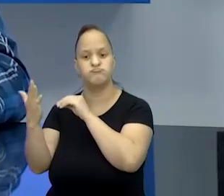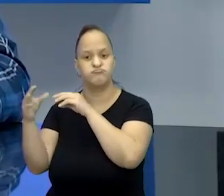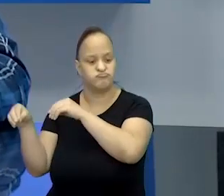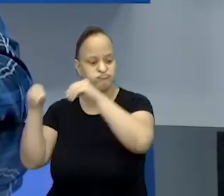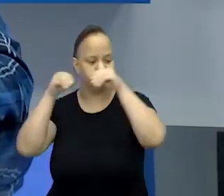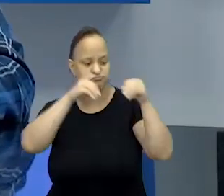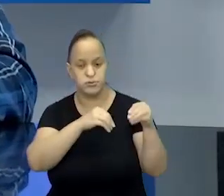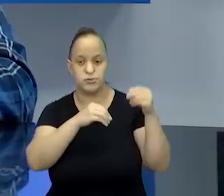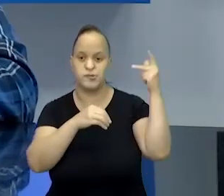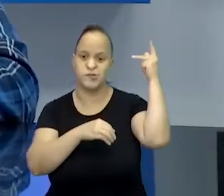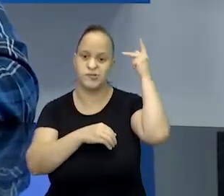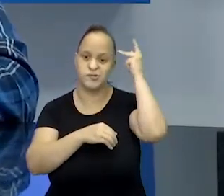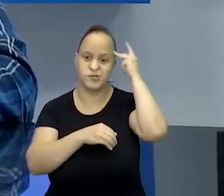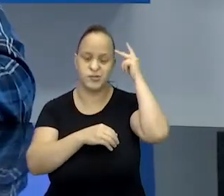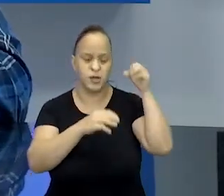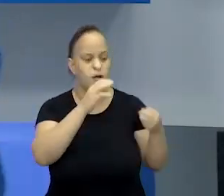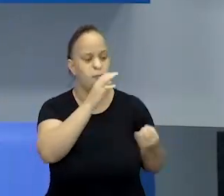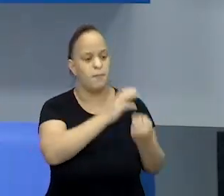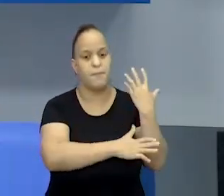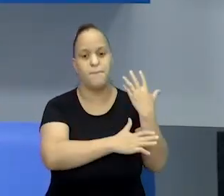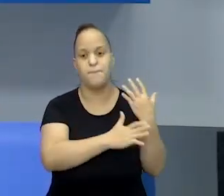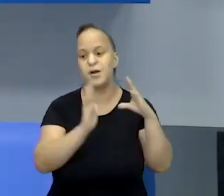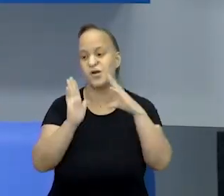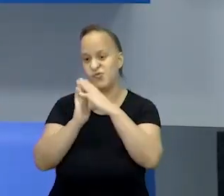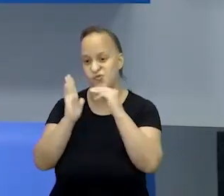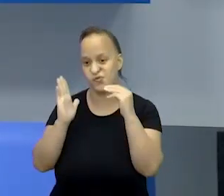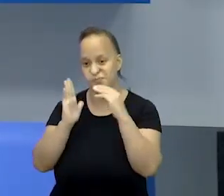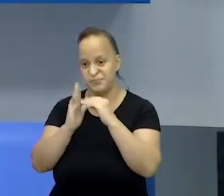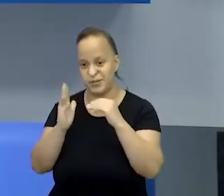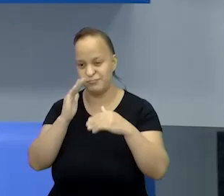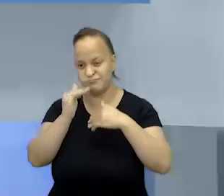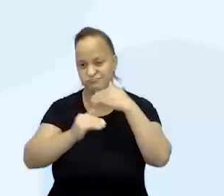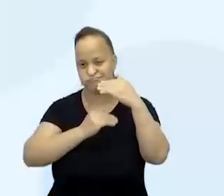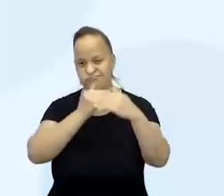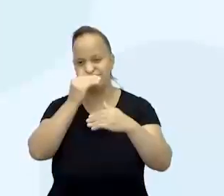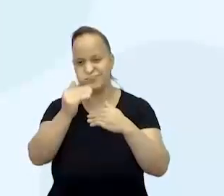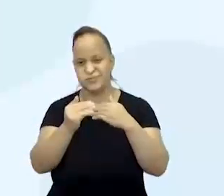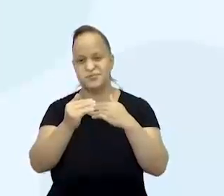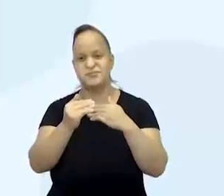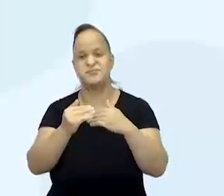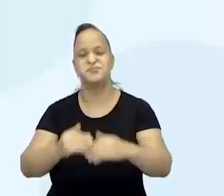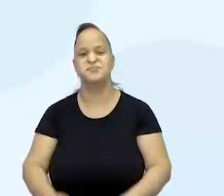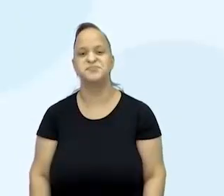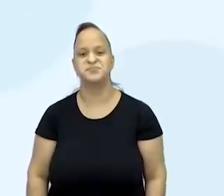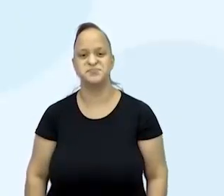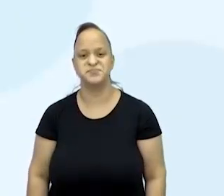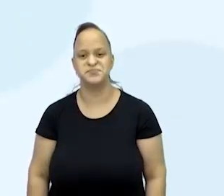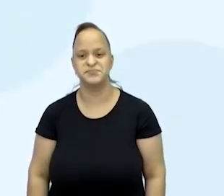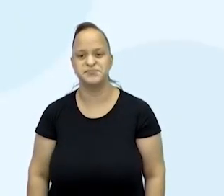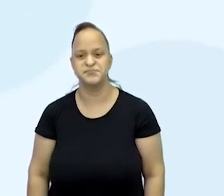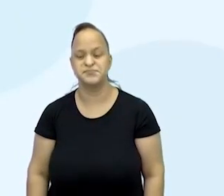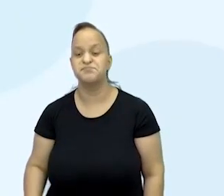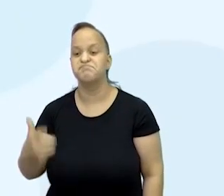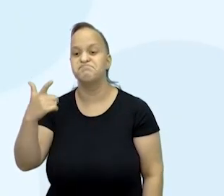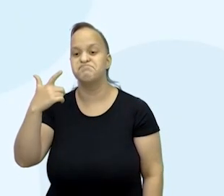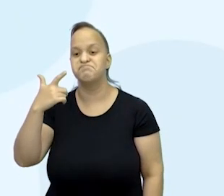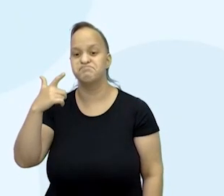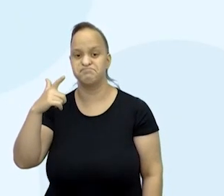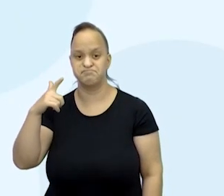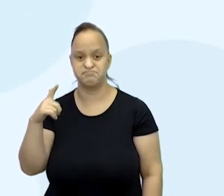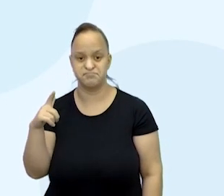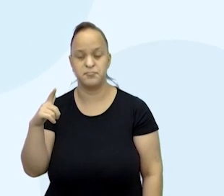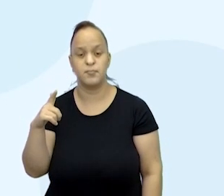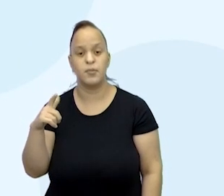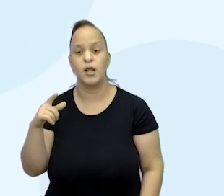seguir esse modelo europeu, tá? Vamos avançar mais uma vez na nossa tela, vamos lá. Aqui para vocês eu trouxe